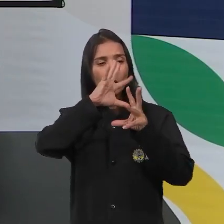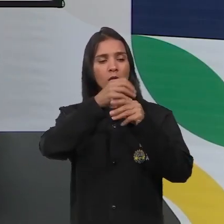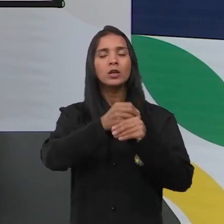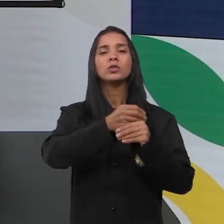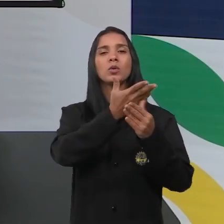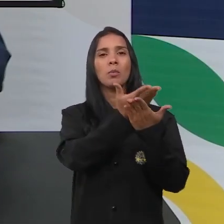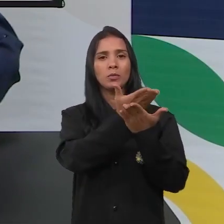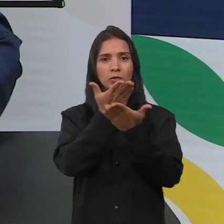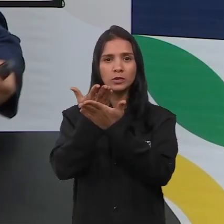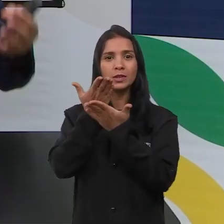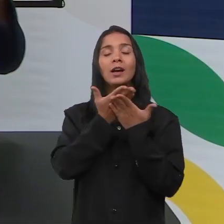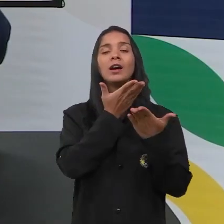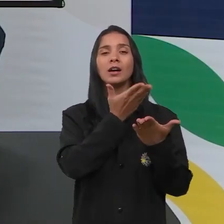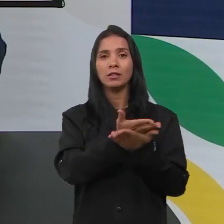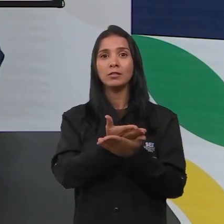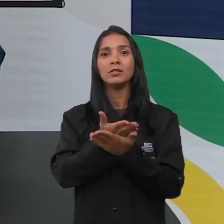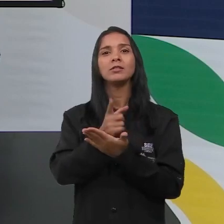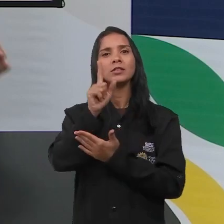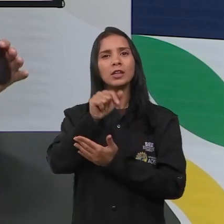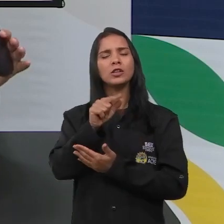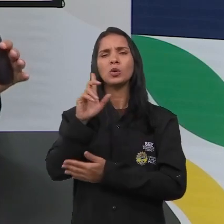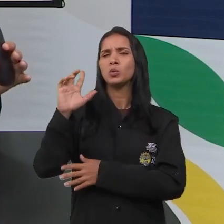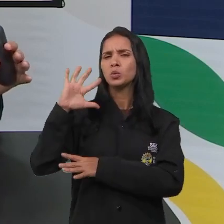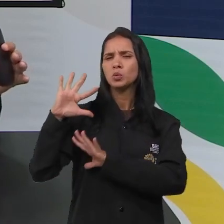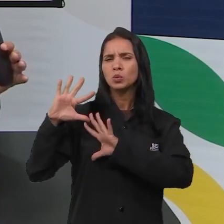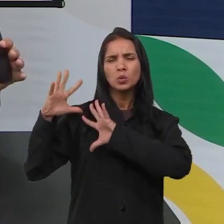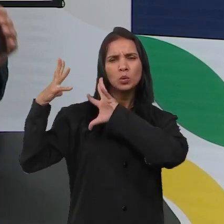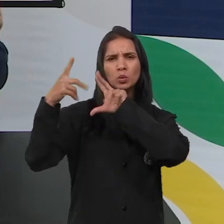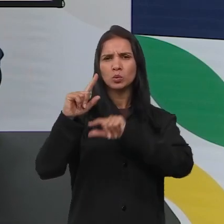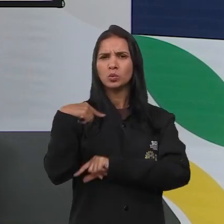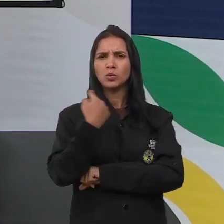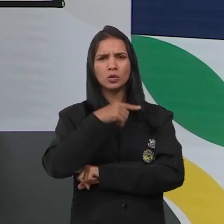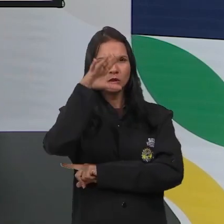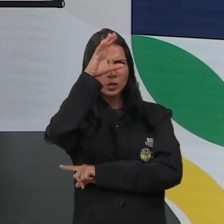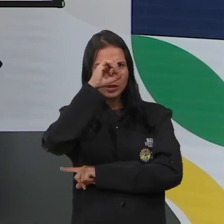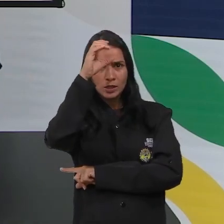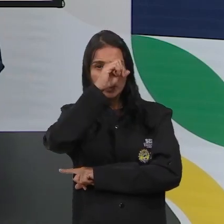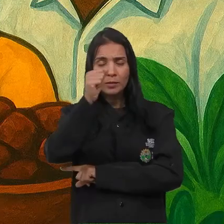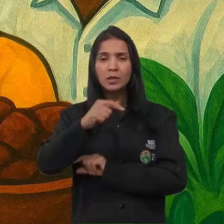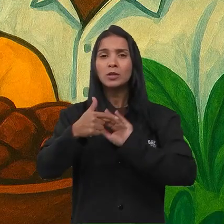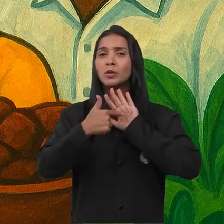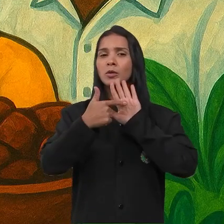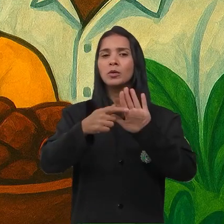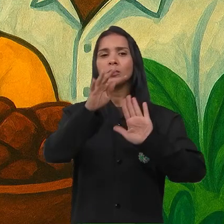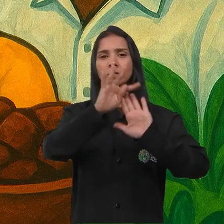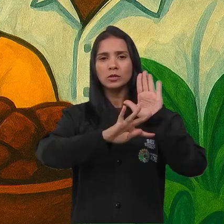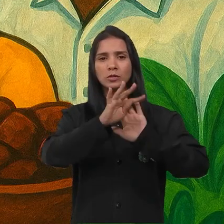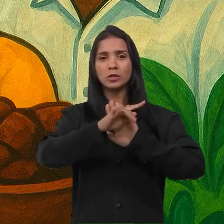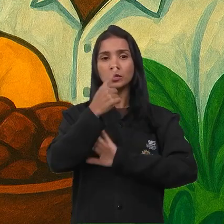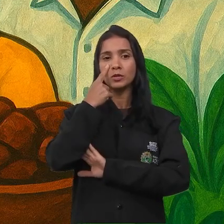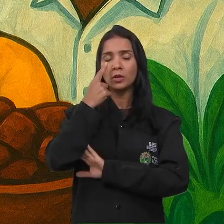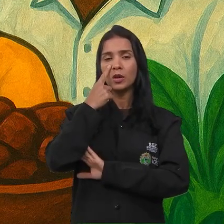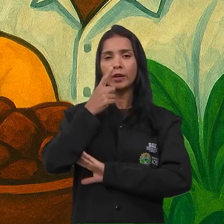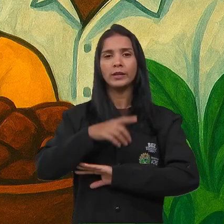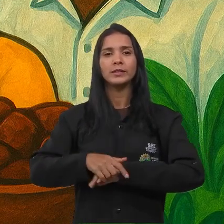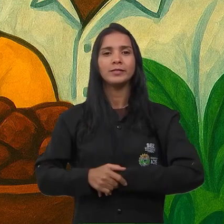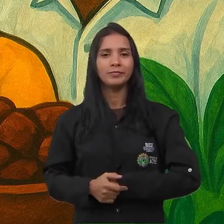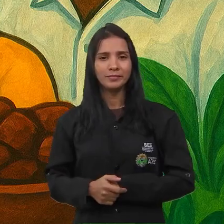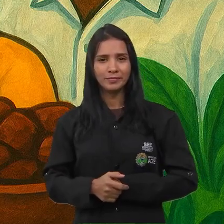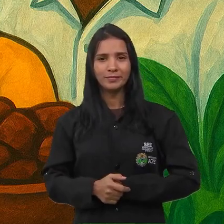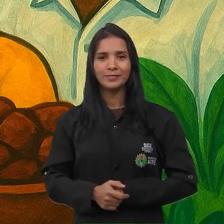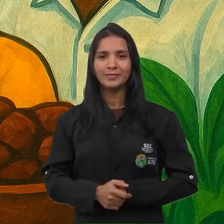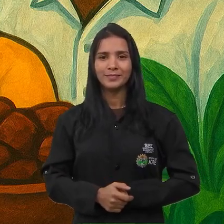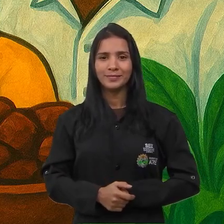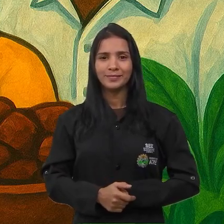pequeno texto, ele fez um aparato de tudo que a gente aprendeu hoje. Vamos observar melhor a imagem agora sem o texto? Olha